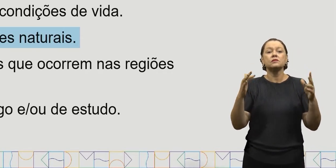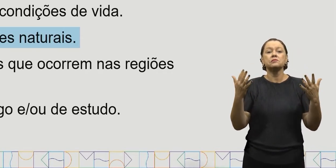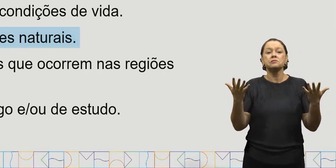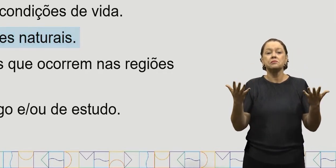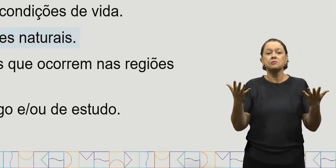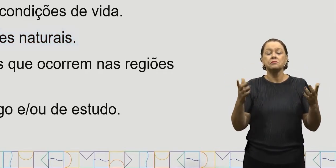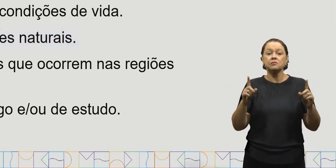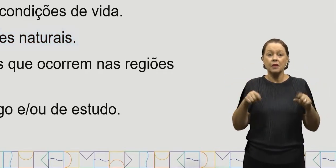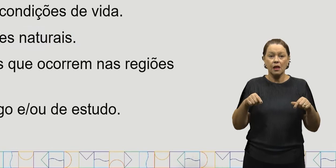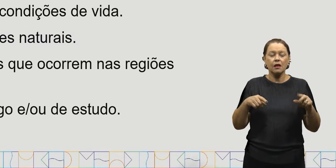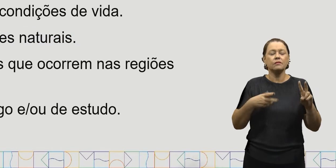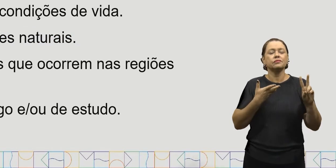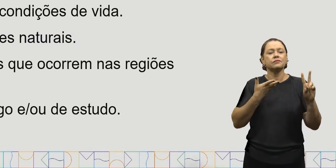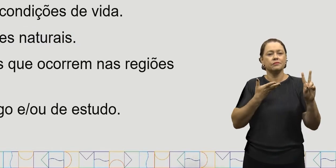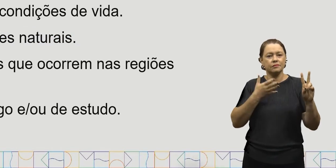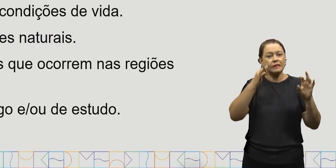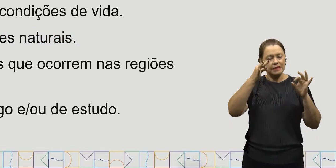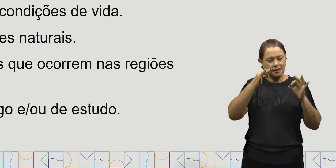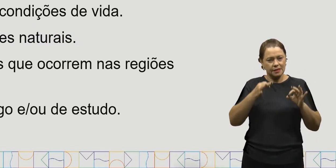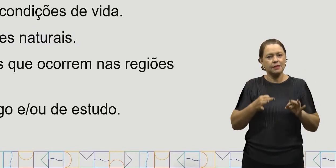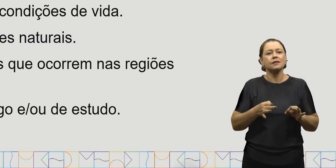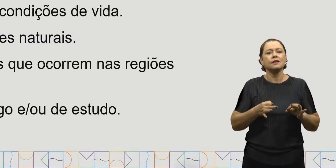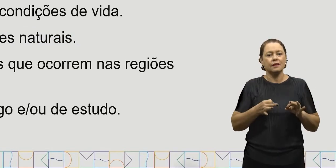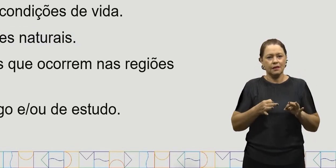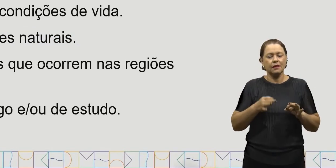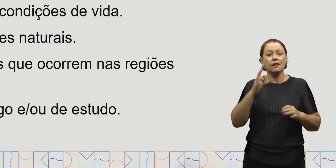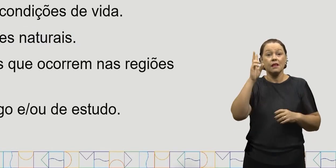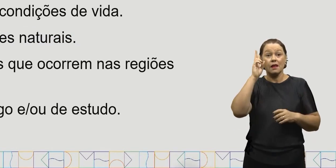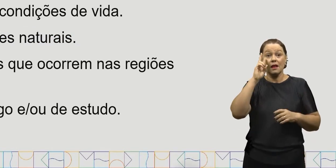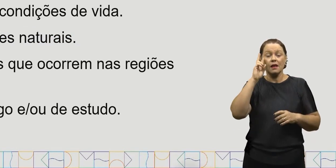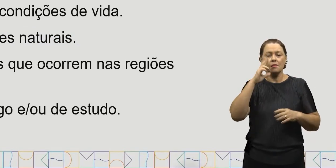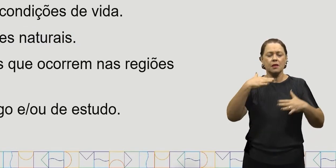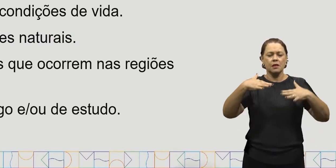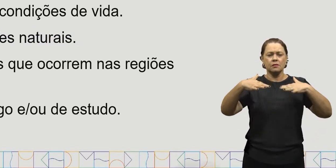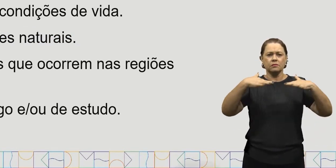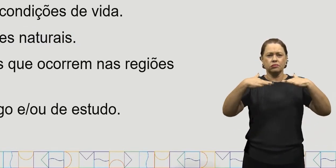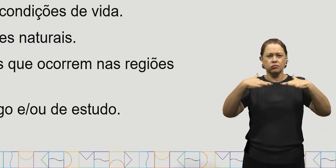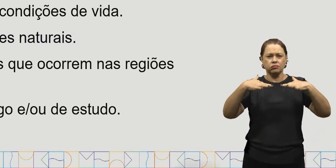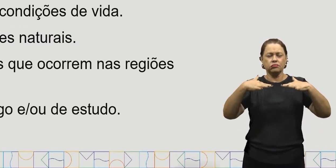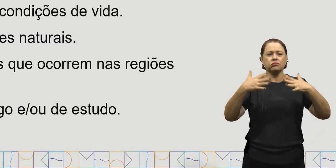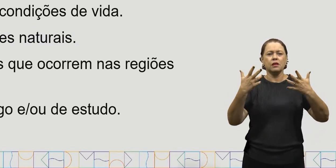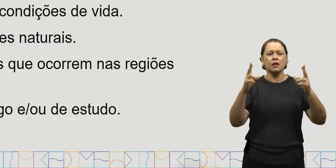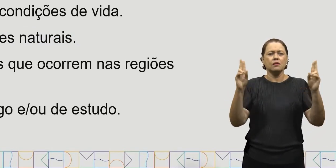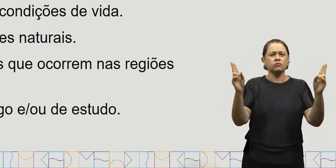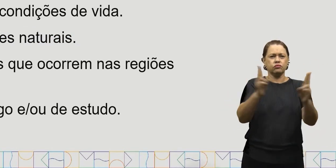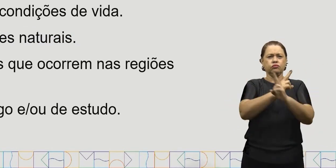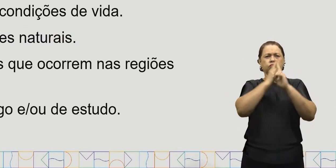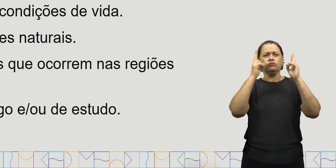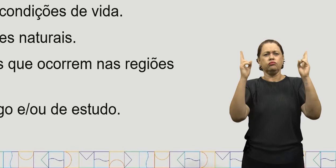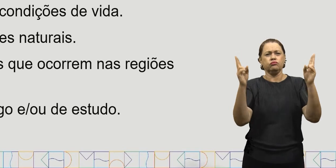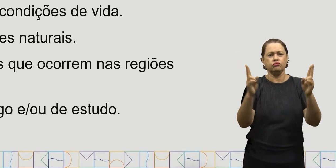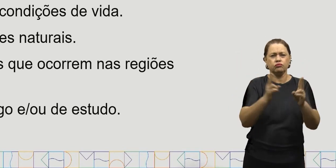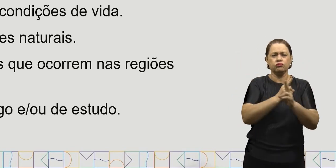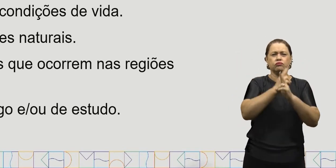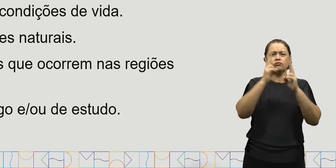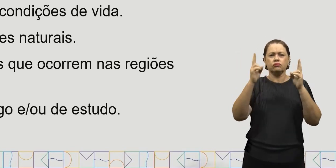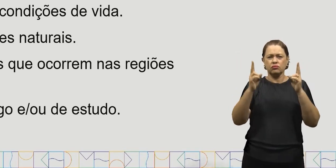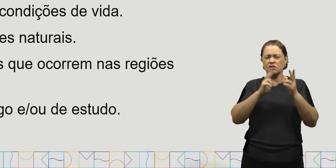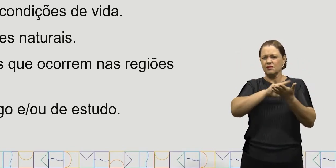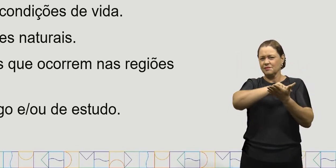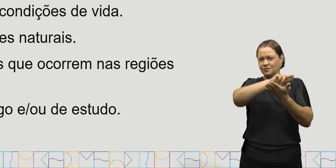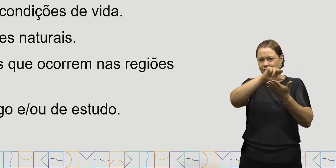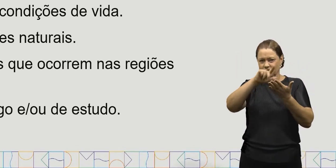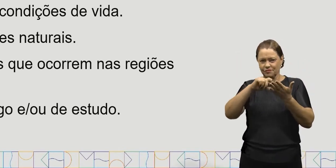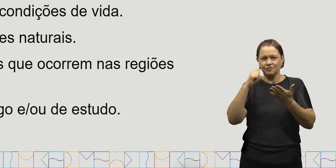Ela é verdadeira, muito bem. Lembrando de terremotos, furacões, tsunamis,